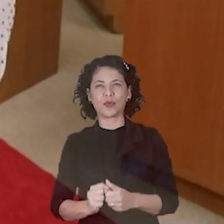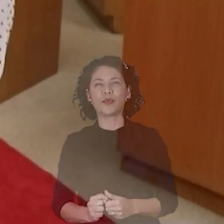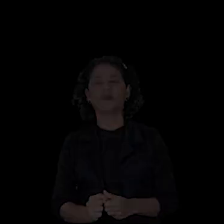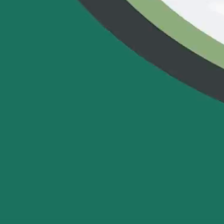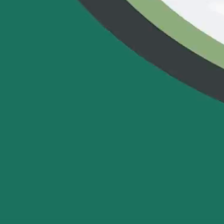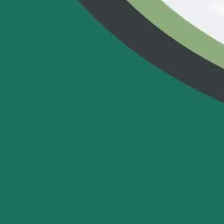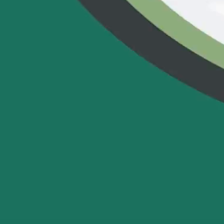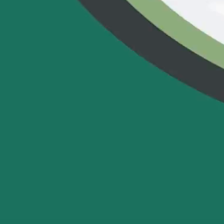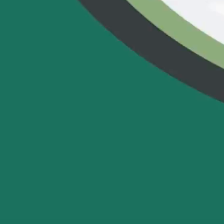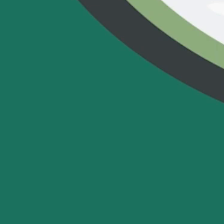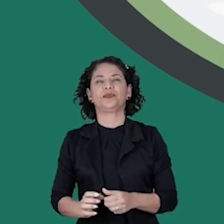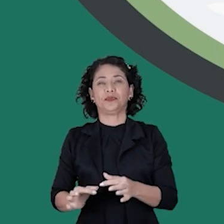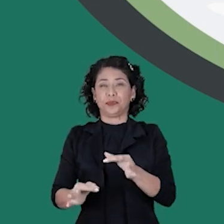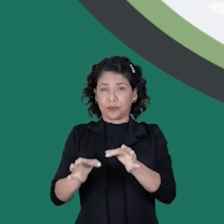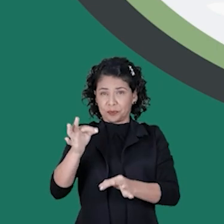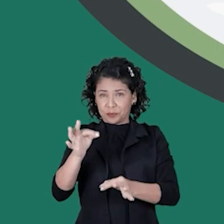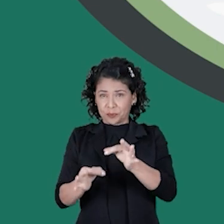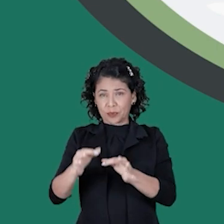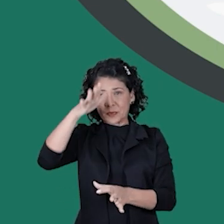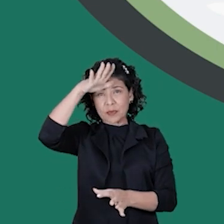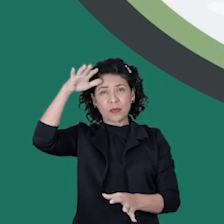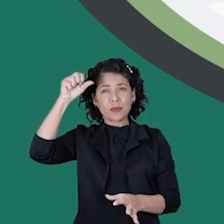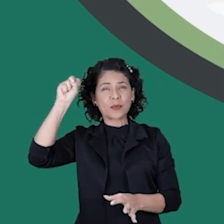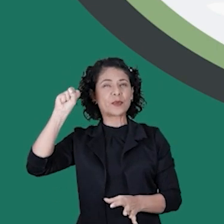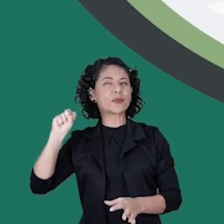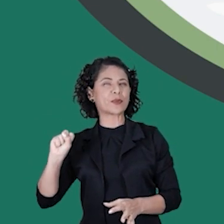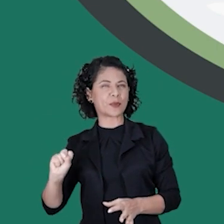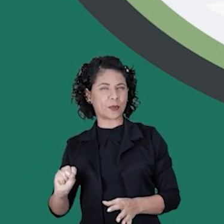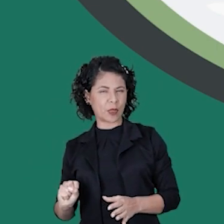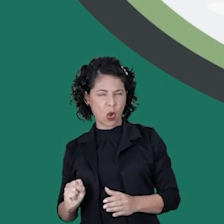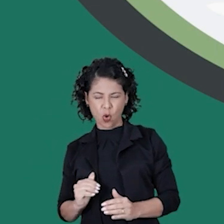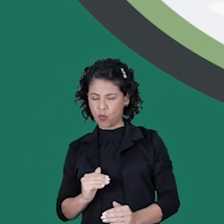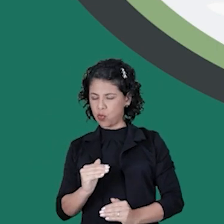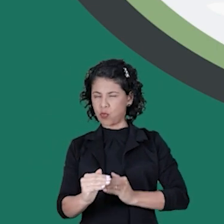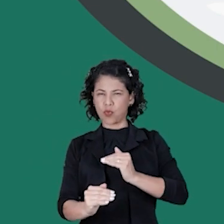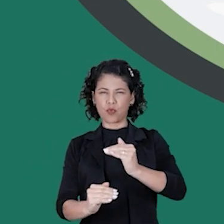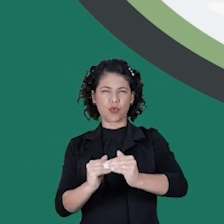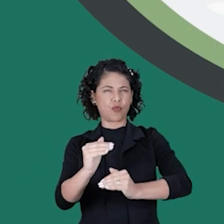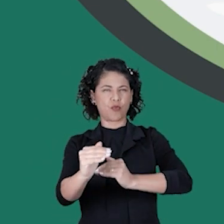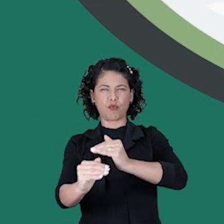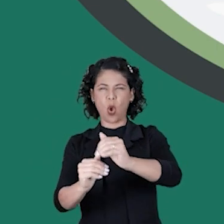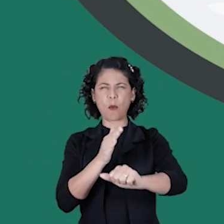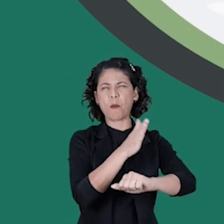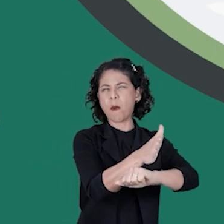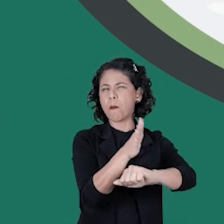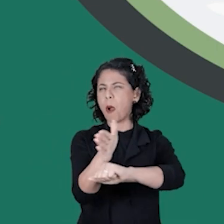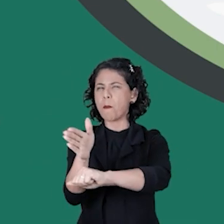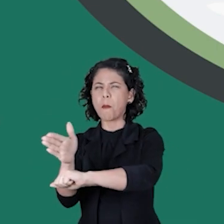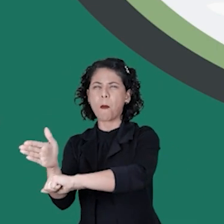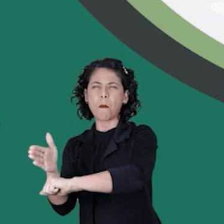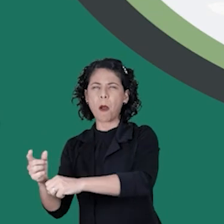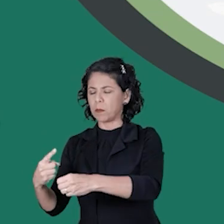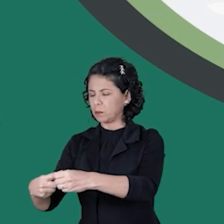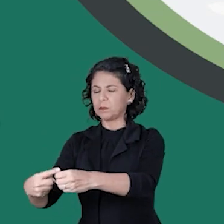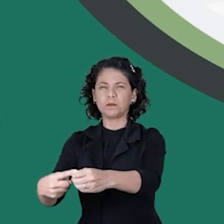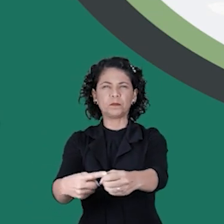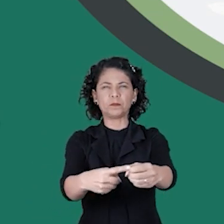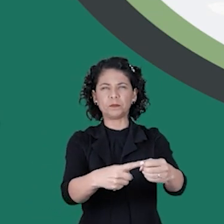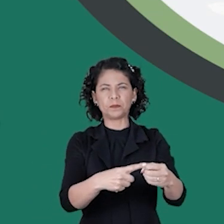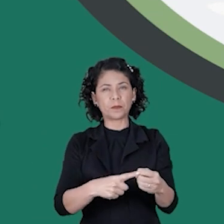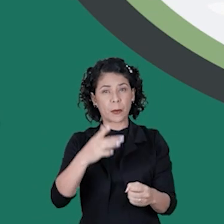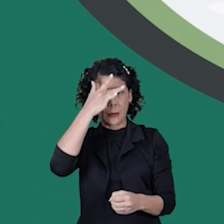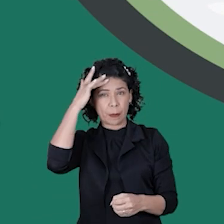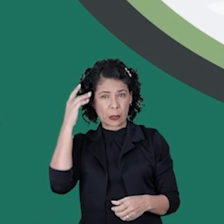pilares. Assim, o Judiciário de Mato Grosso do Sul não para, está em ação e presente em todos